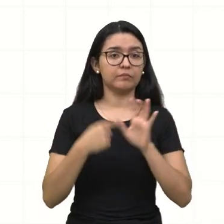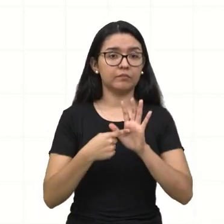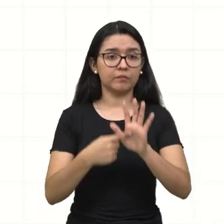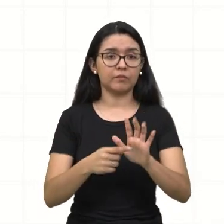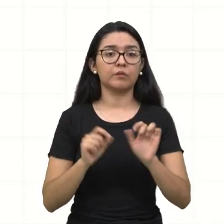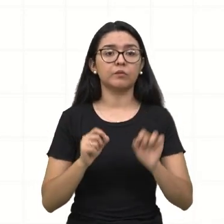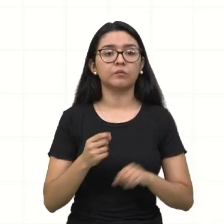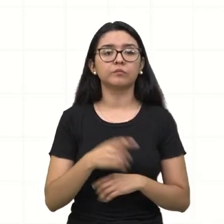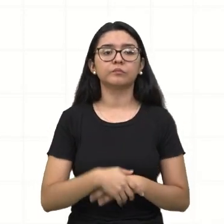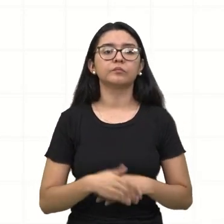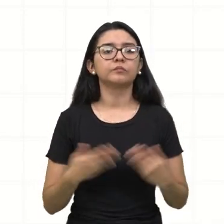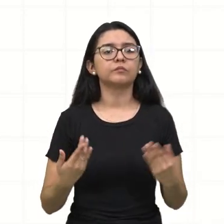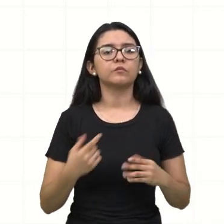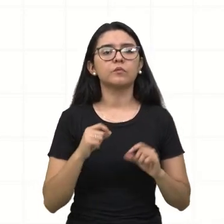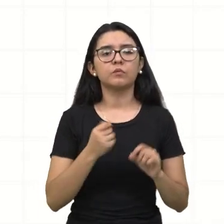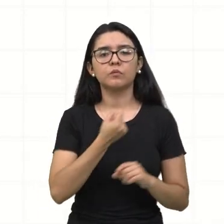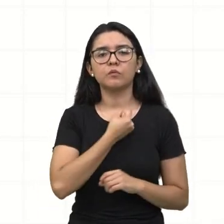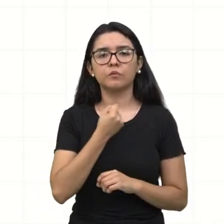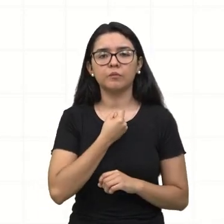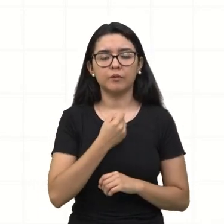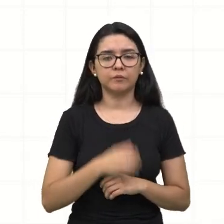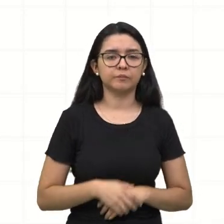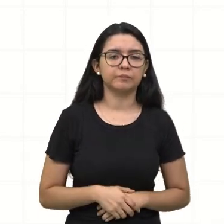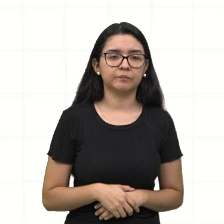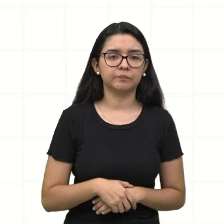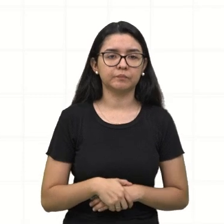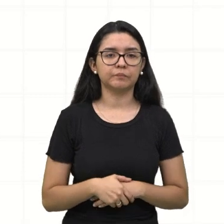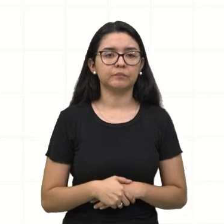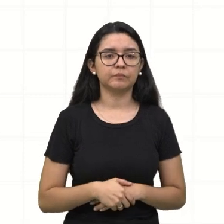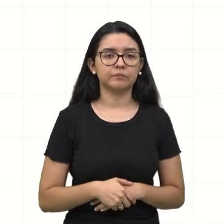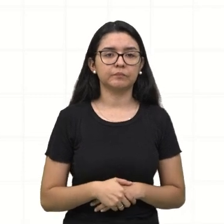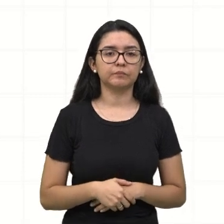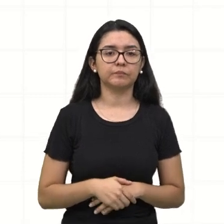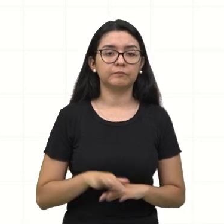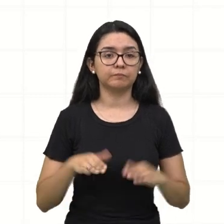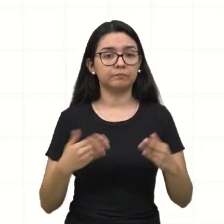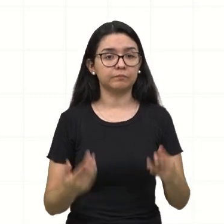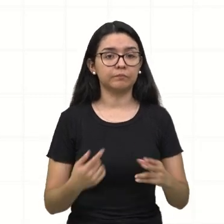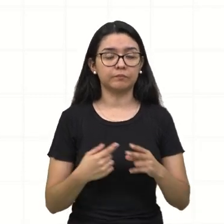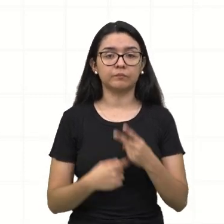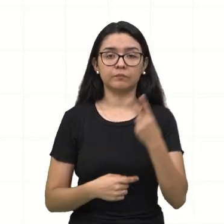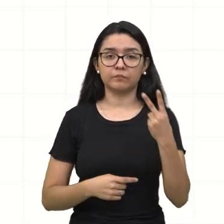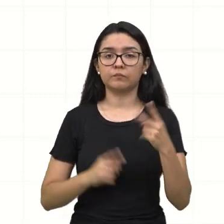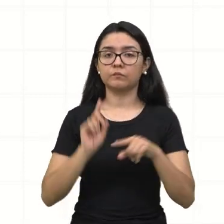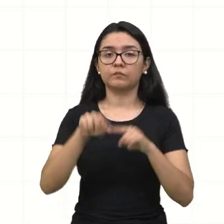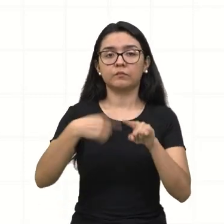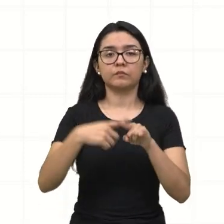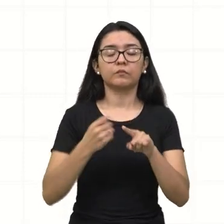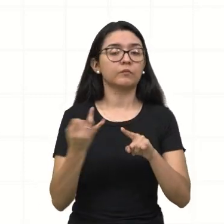Unidade de milhar. Então, nós pegamos o 2, certo? E multiplicamos por quanto?